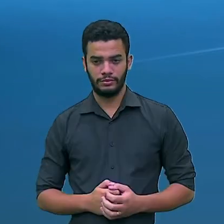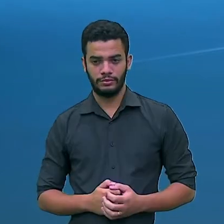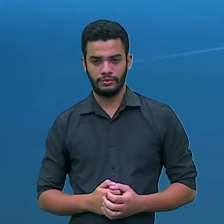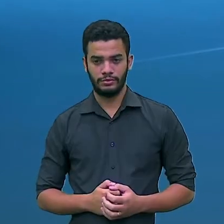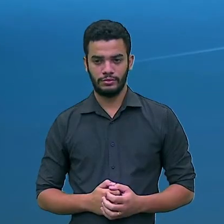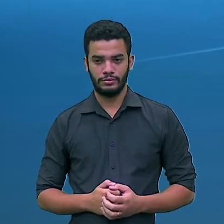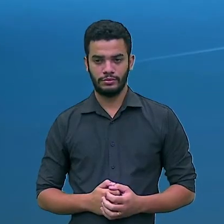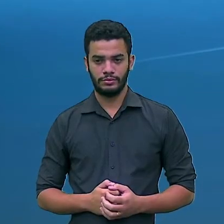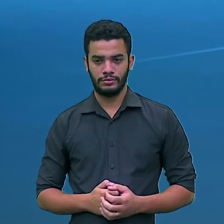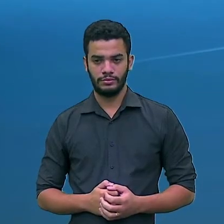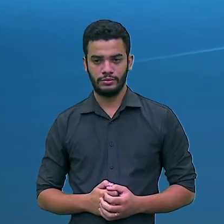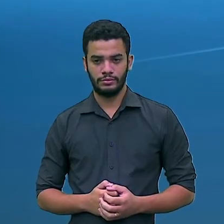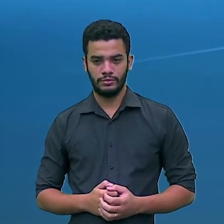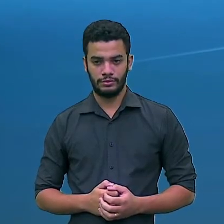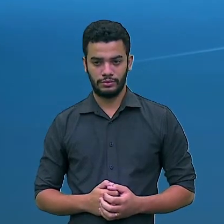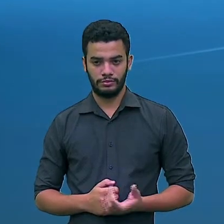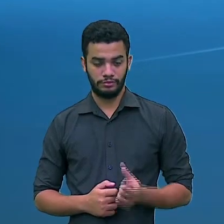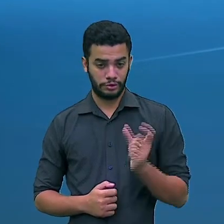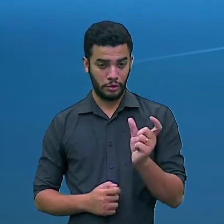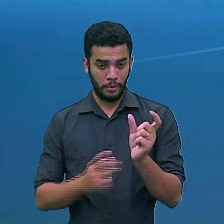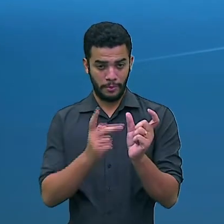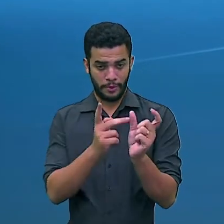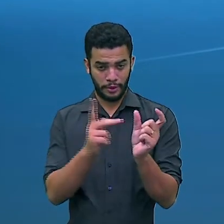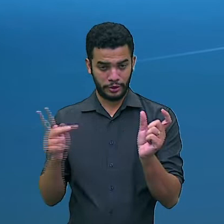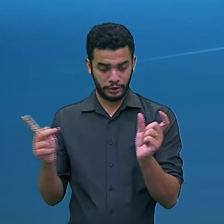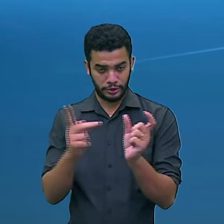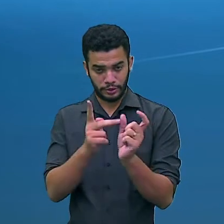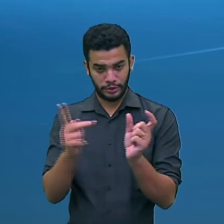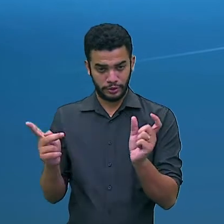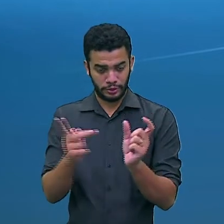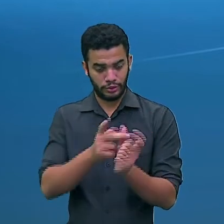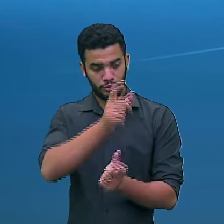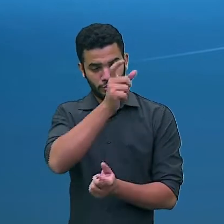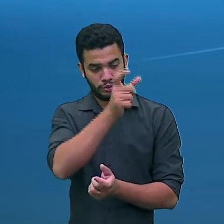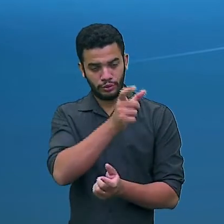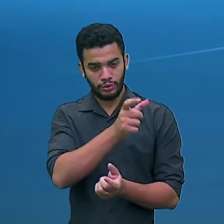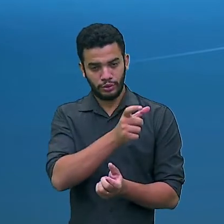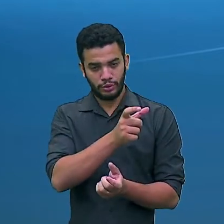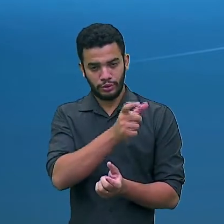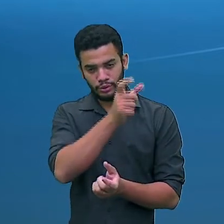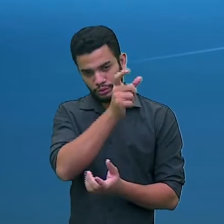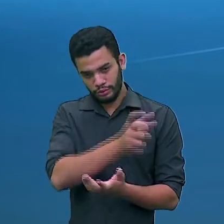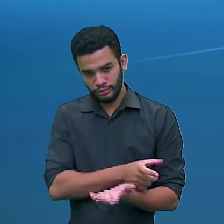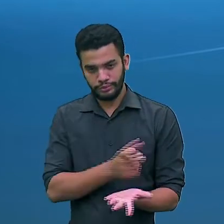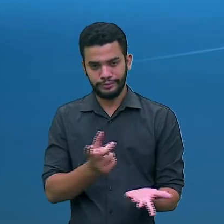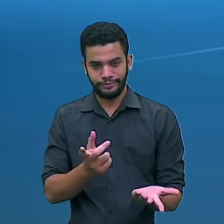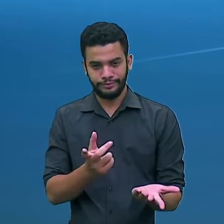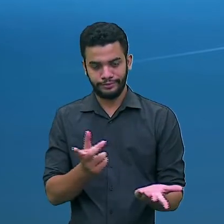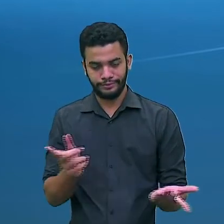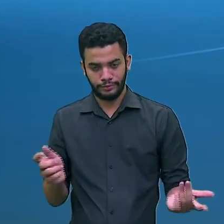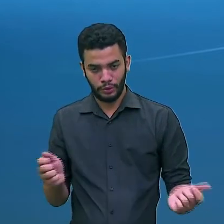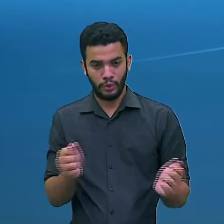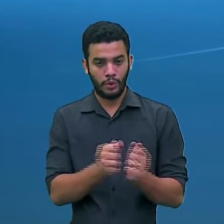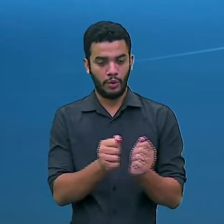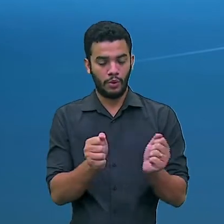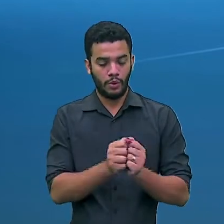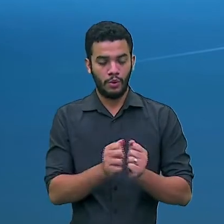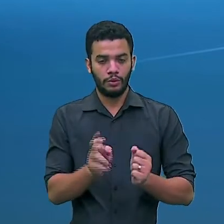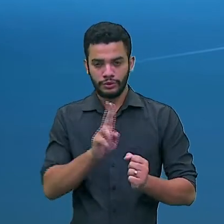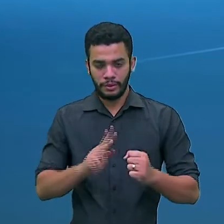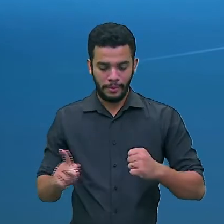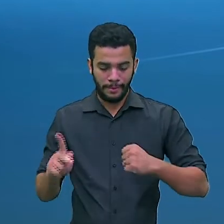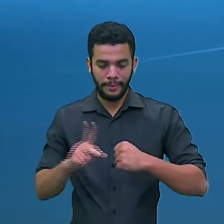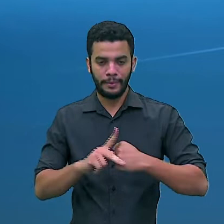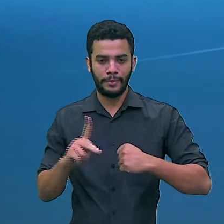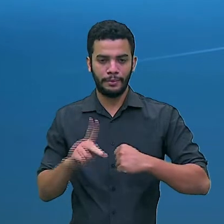Tranquilo. Próximo, predicativo do sujeito, formado por pronome.